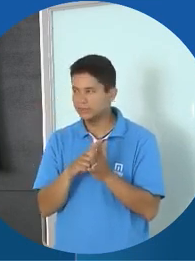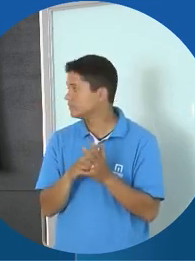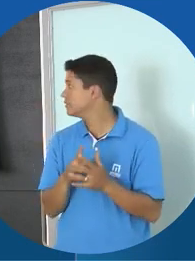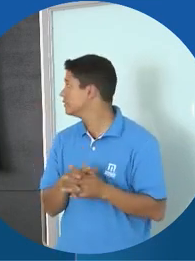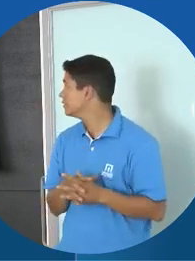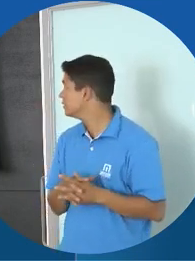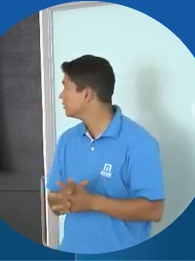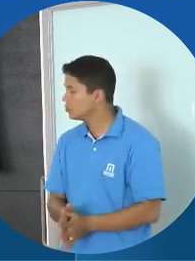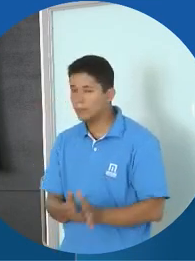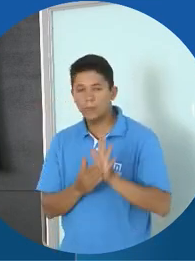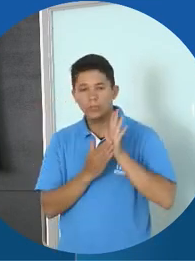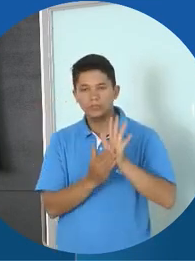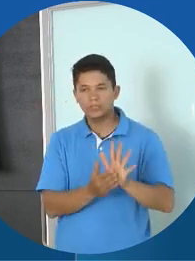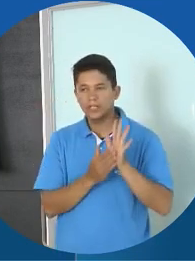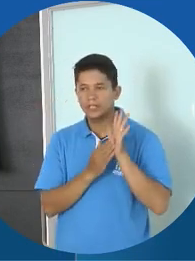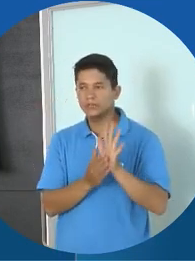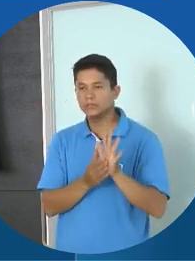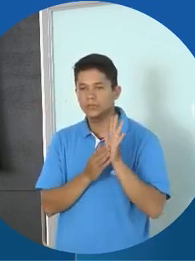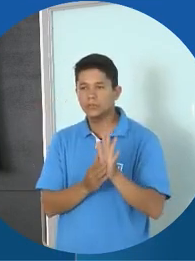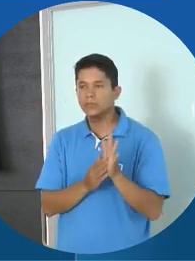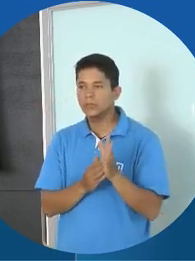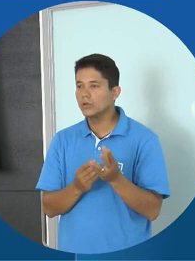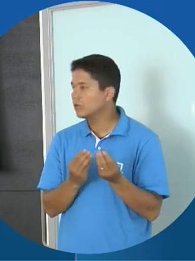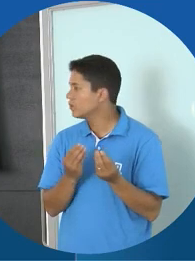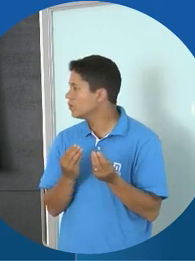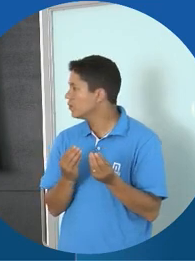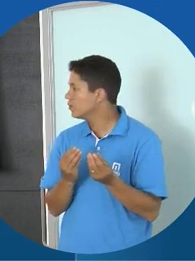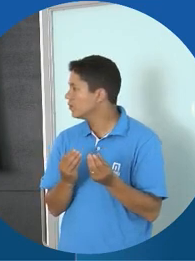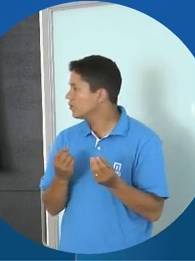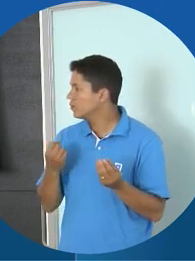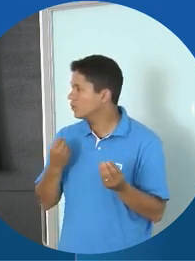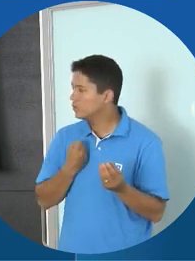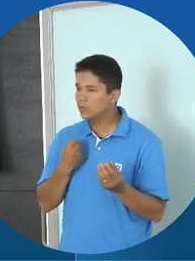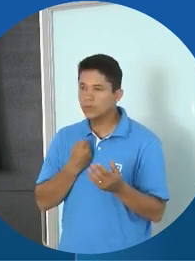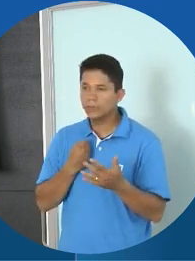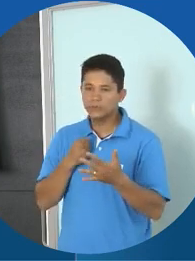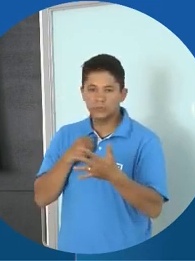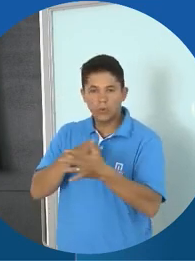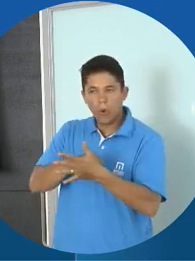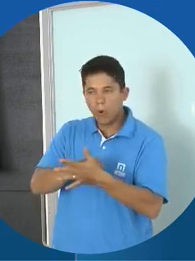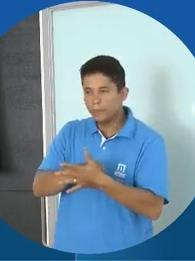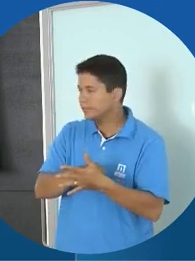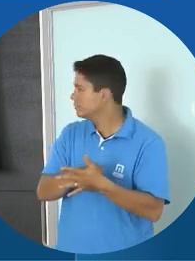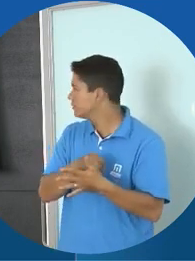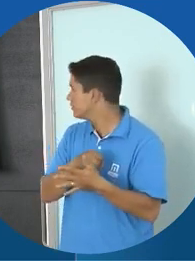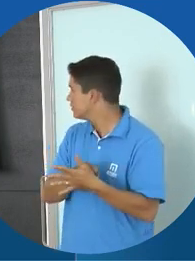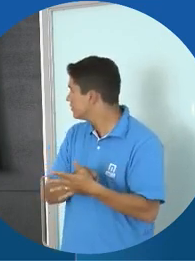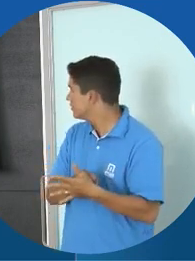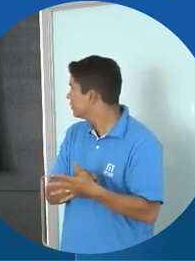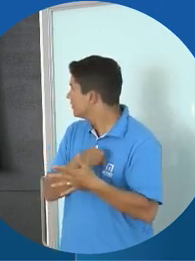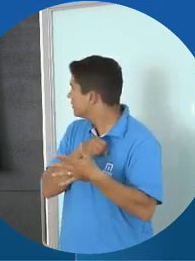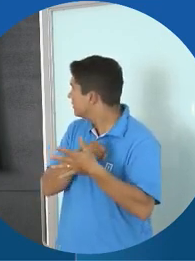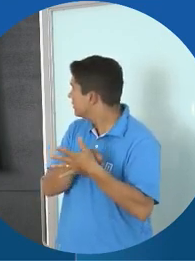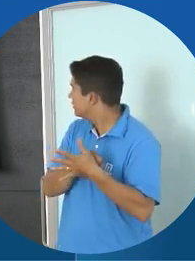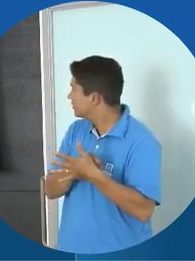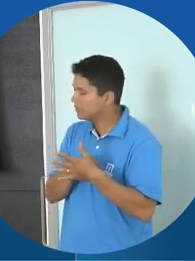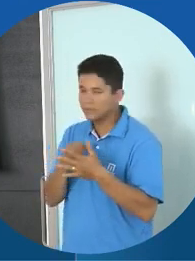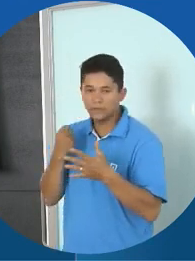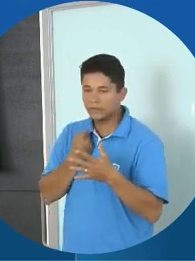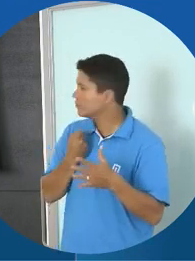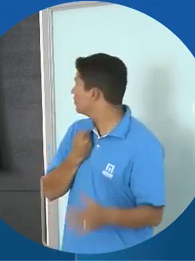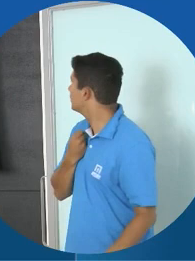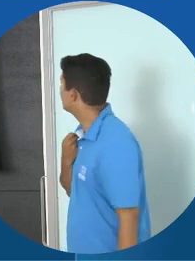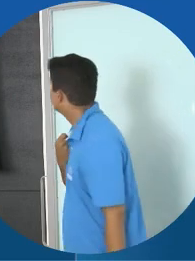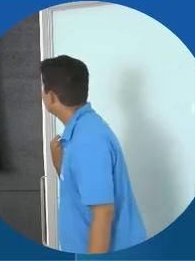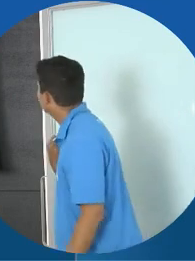pequeno, mostrando o número de golpes daquele material que está abaixo da fundação, um